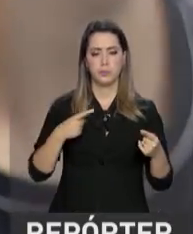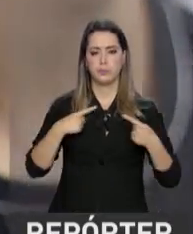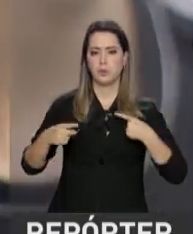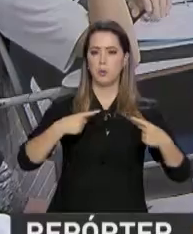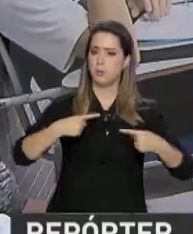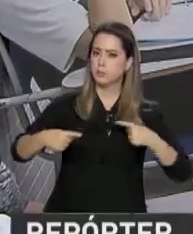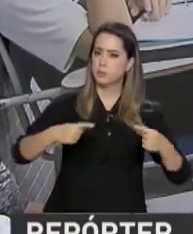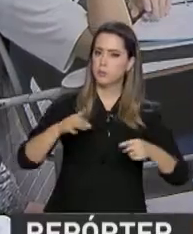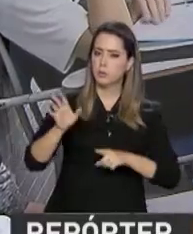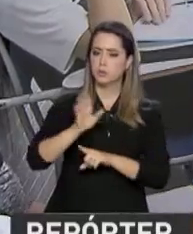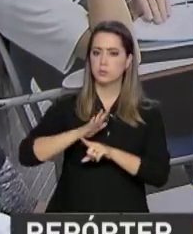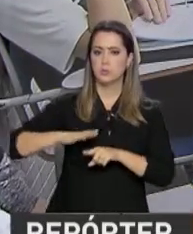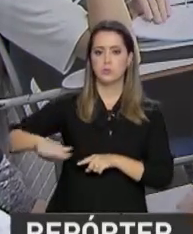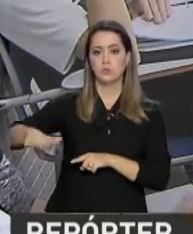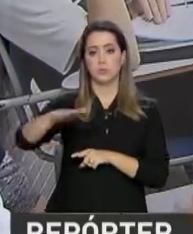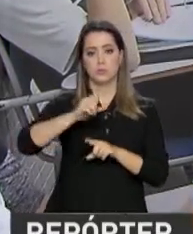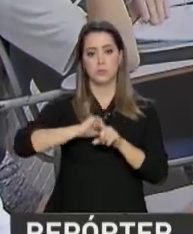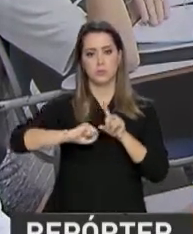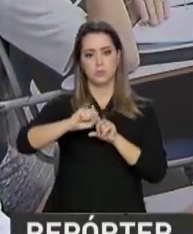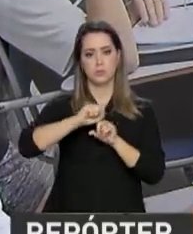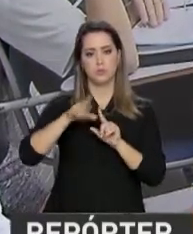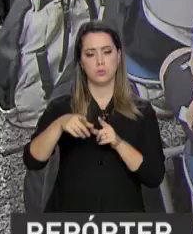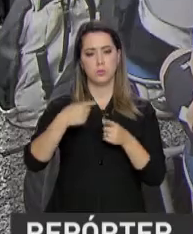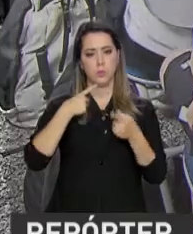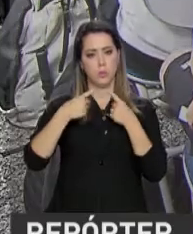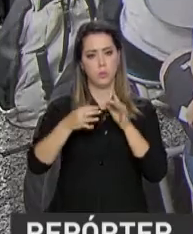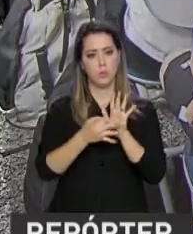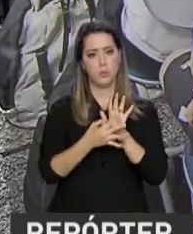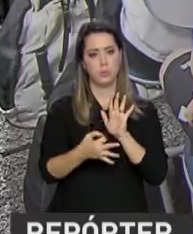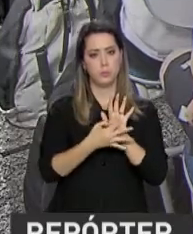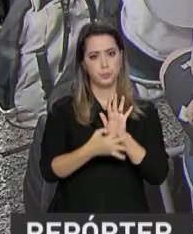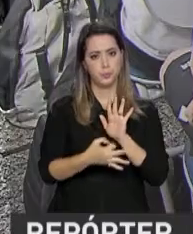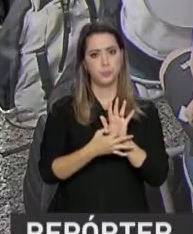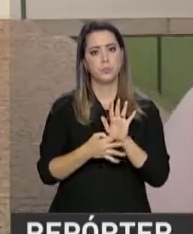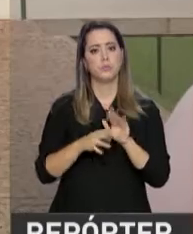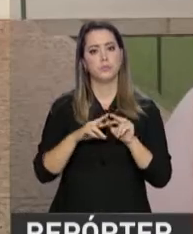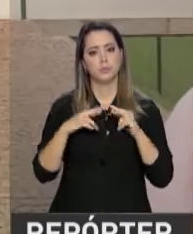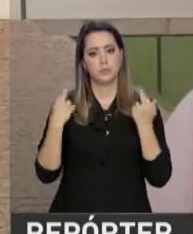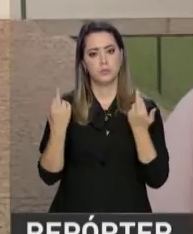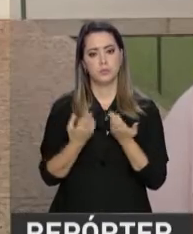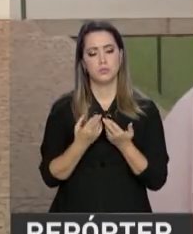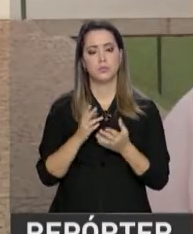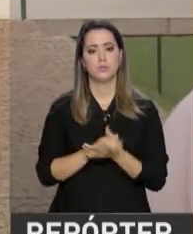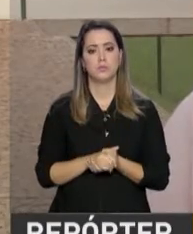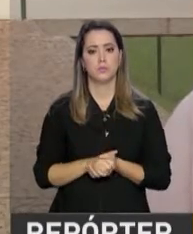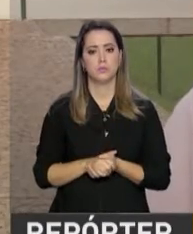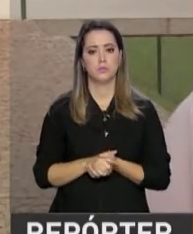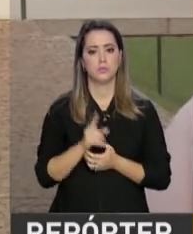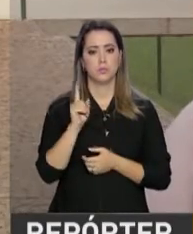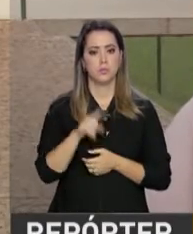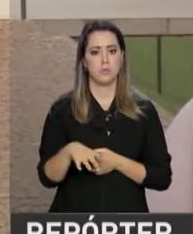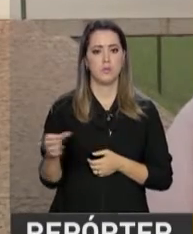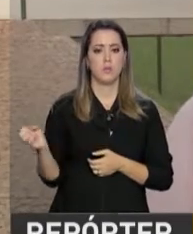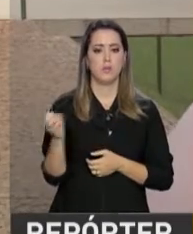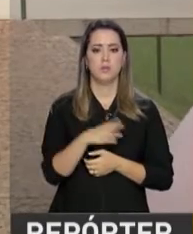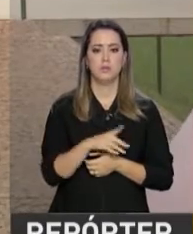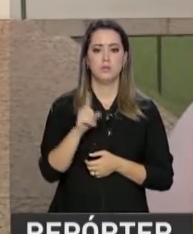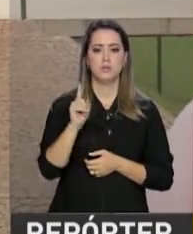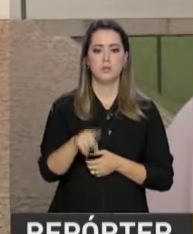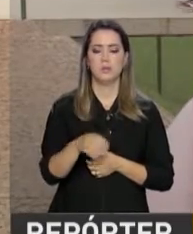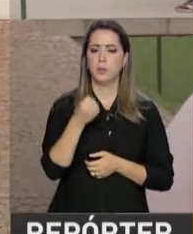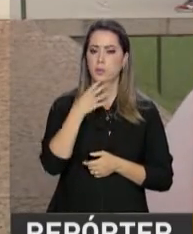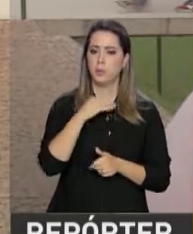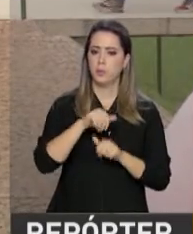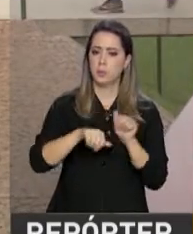opinar sobre a proposta por meio de consultas e audiências públicas é inovadora eu acho que pra gente é bastante